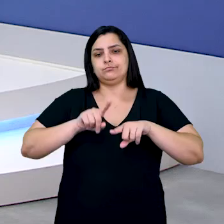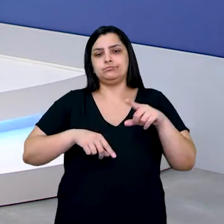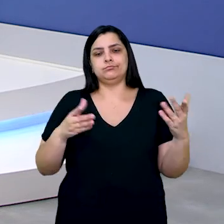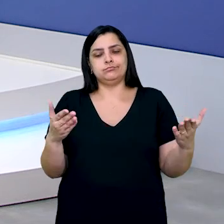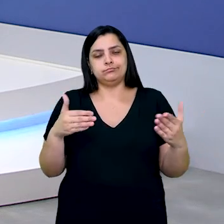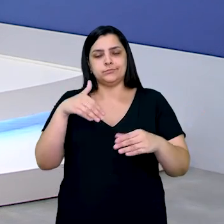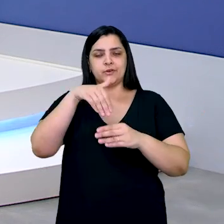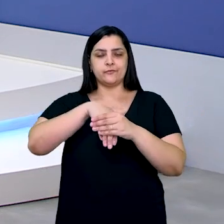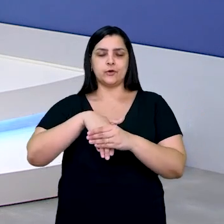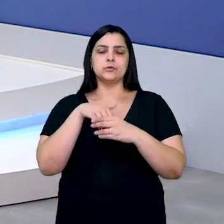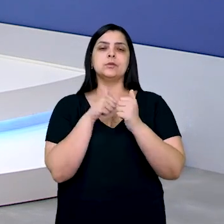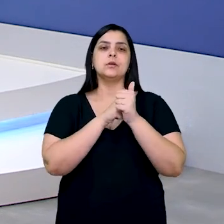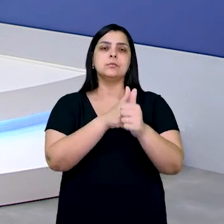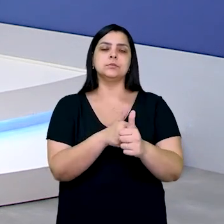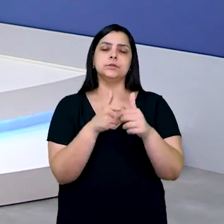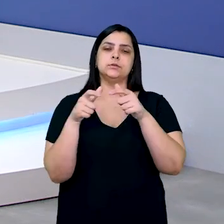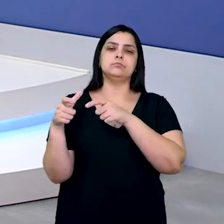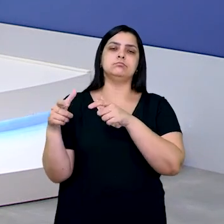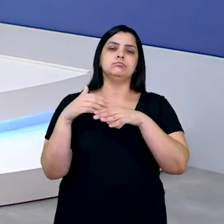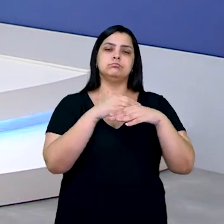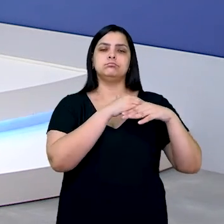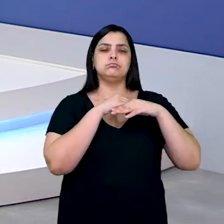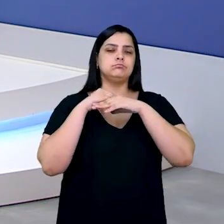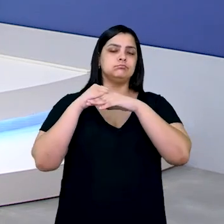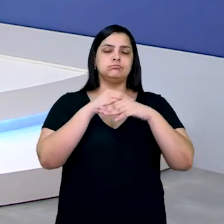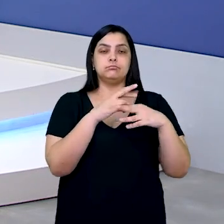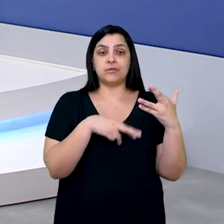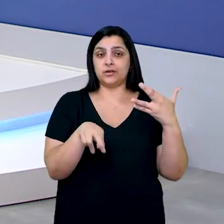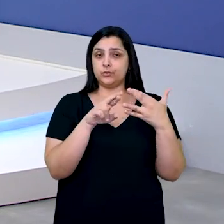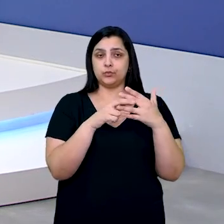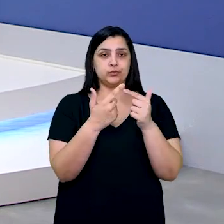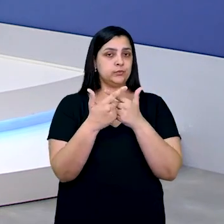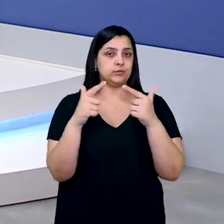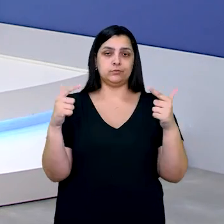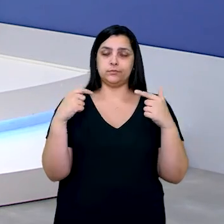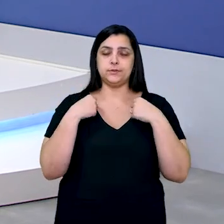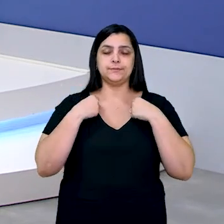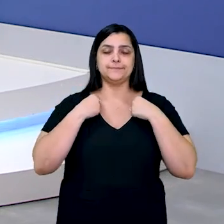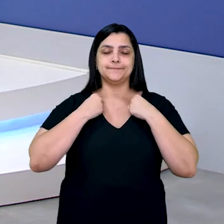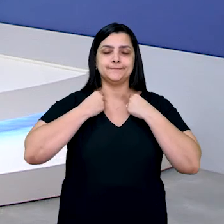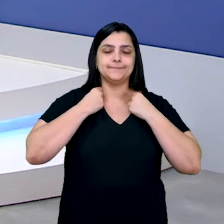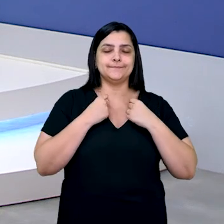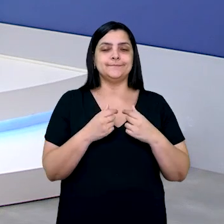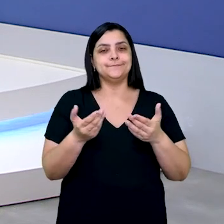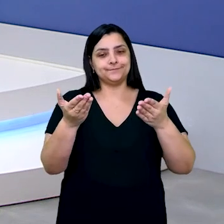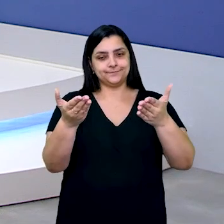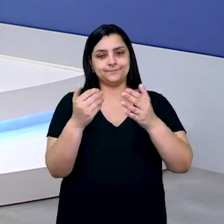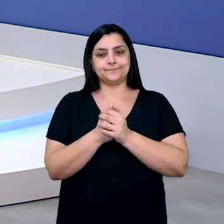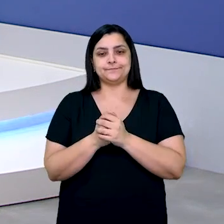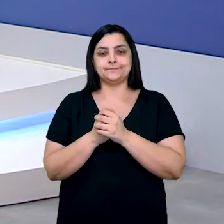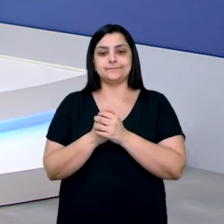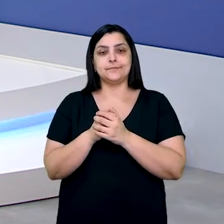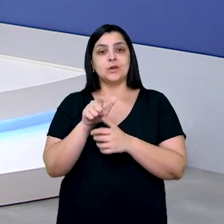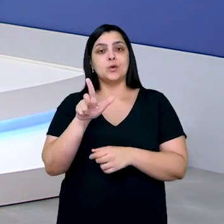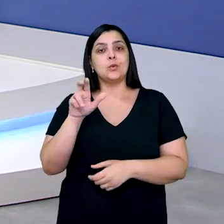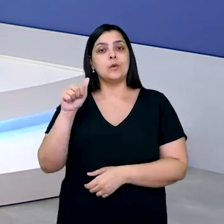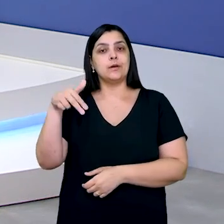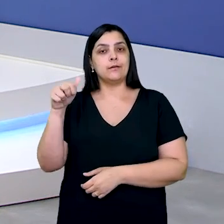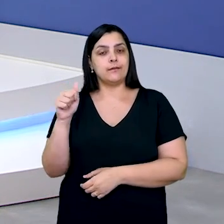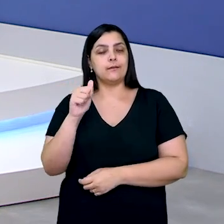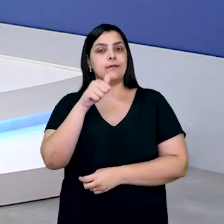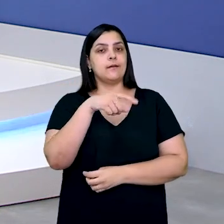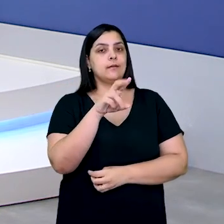O voto foi acompanhado por unanimidade. Não cabe mais recurso. Eu volto com vocês no estúdio.